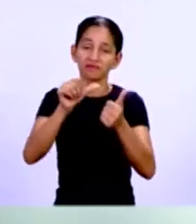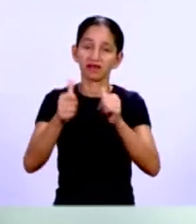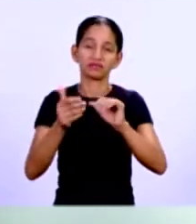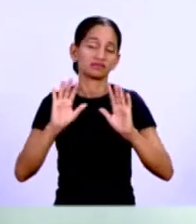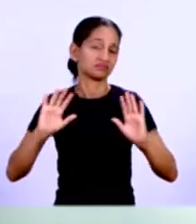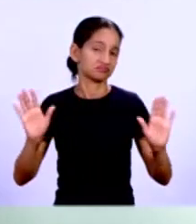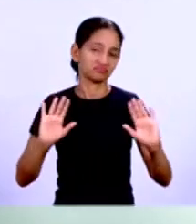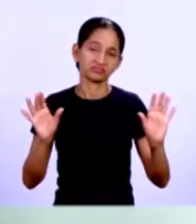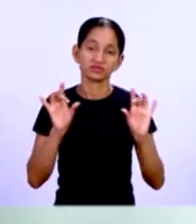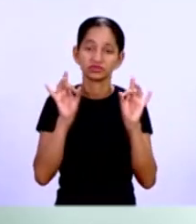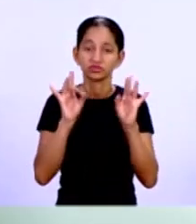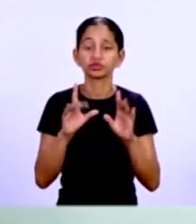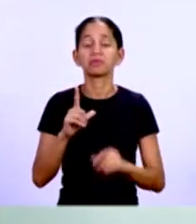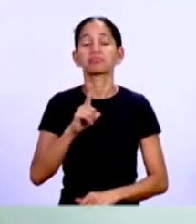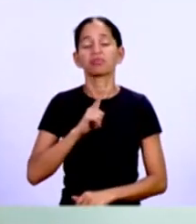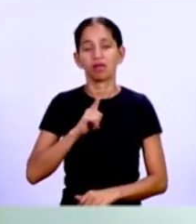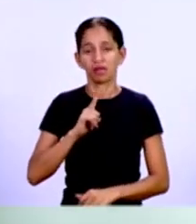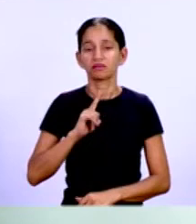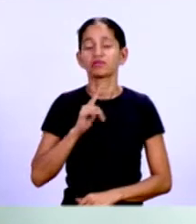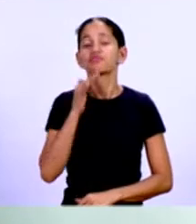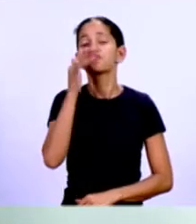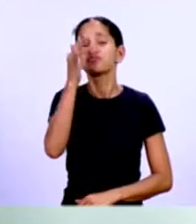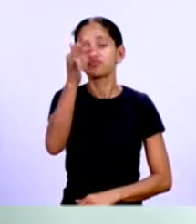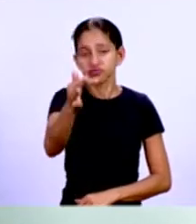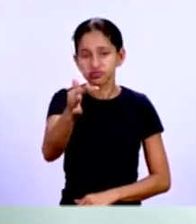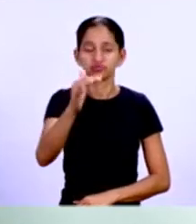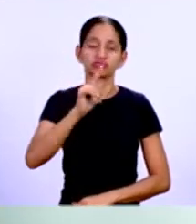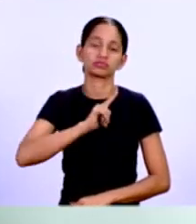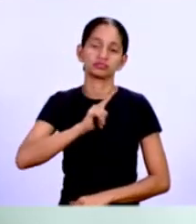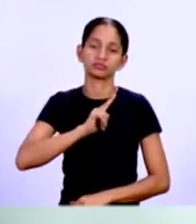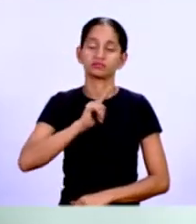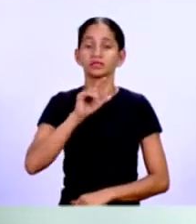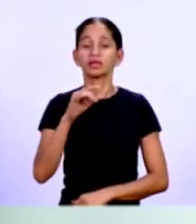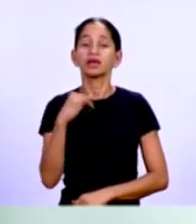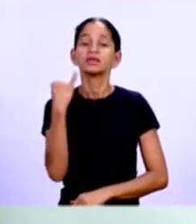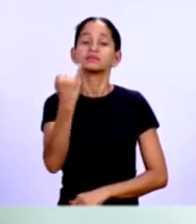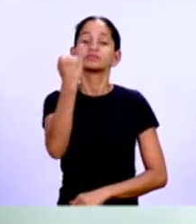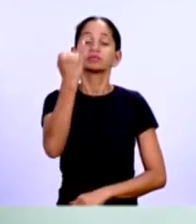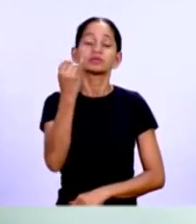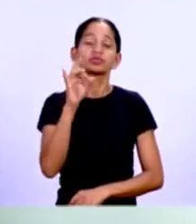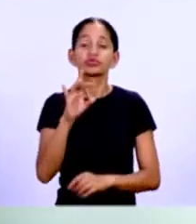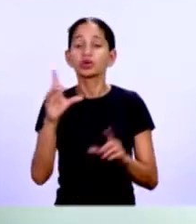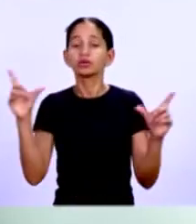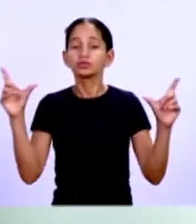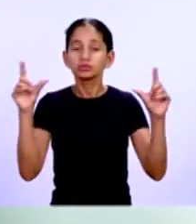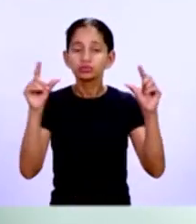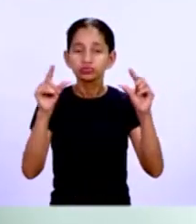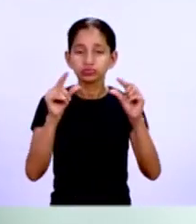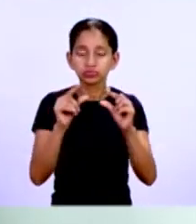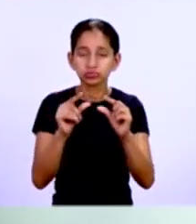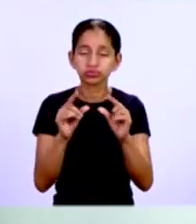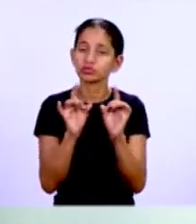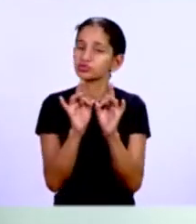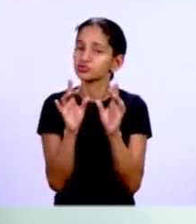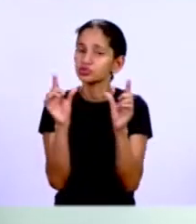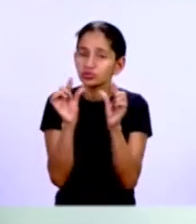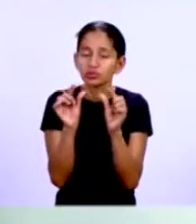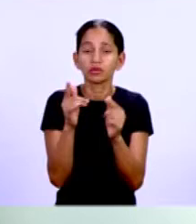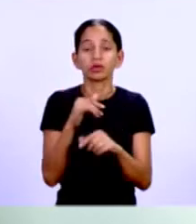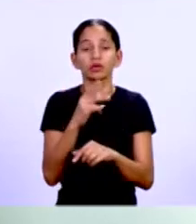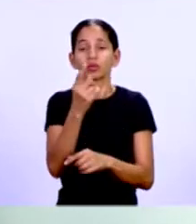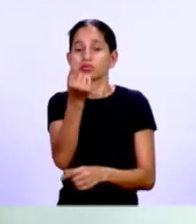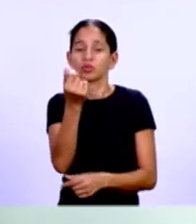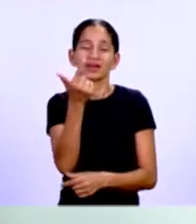O mercado futuro existe. Ele existe principalmente para diminuir o risco de quem atua com moeda